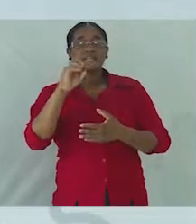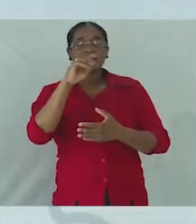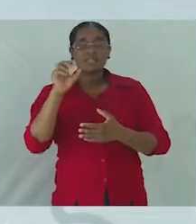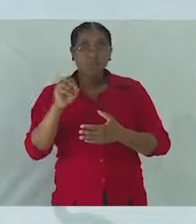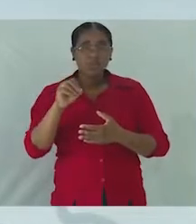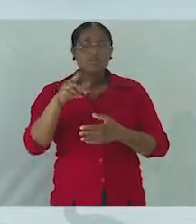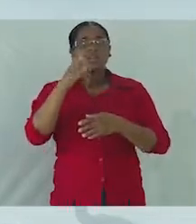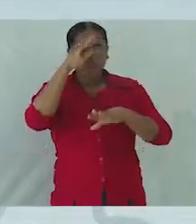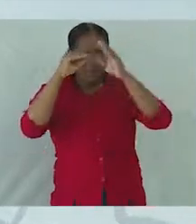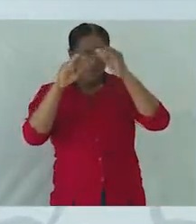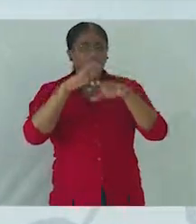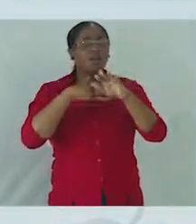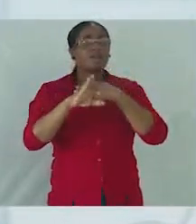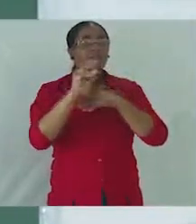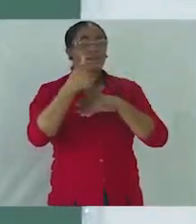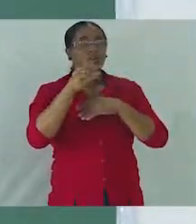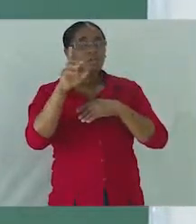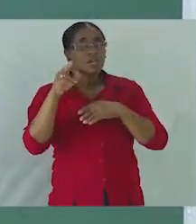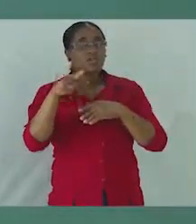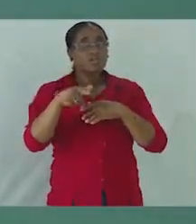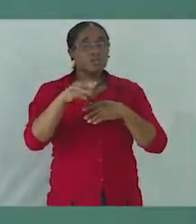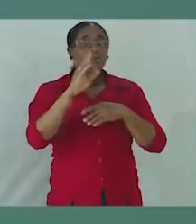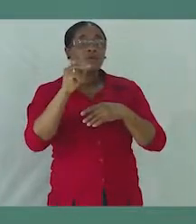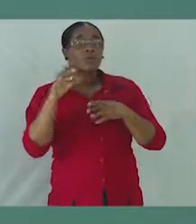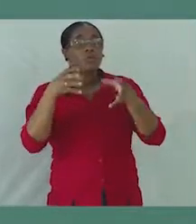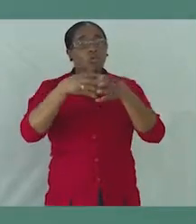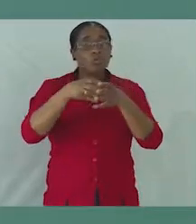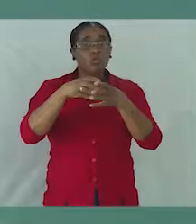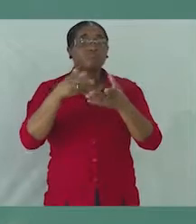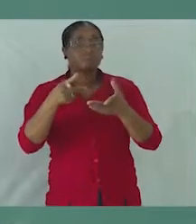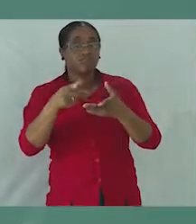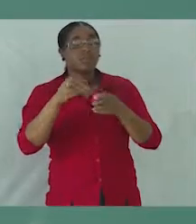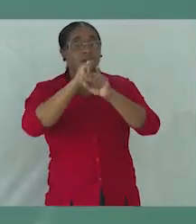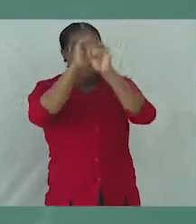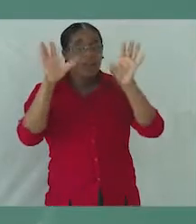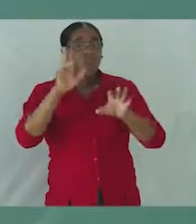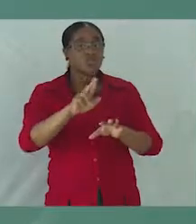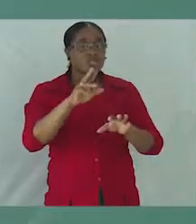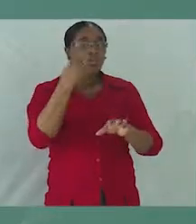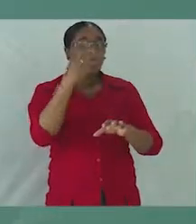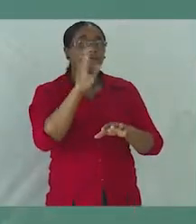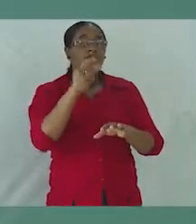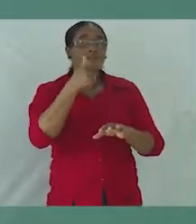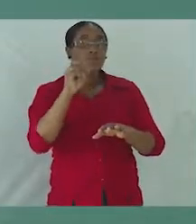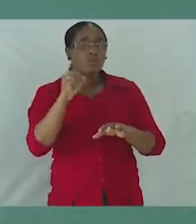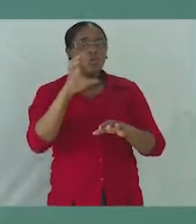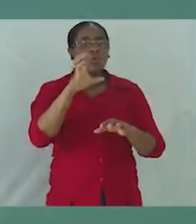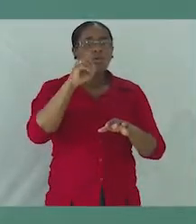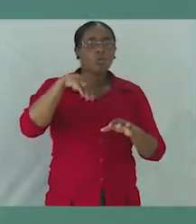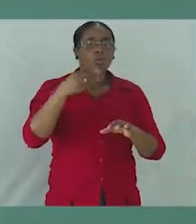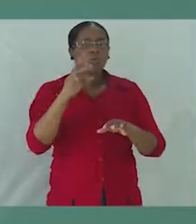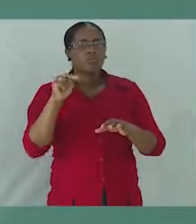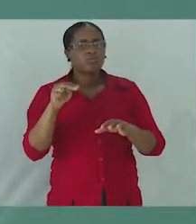fator comum em evidência. Reparem, é claro que x é um fator comum, mas será que existe algum